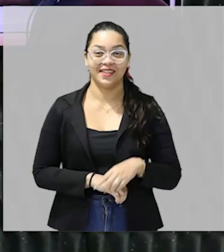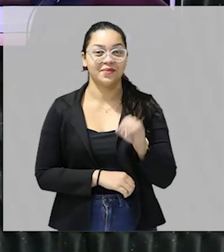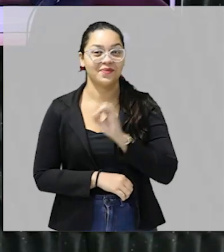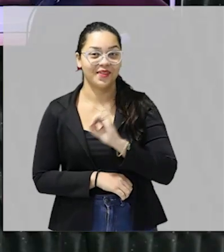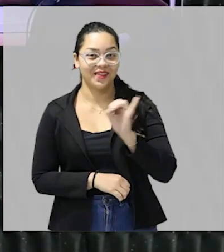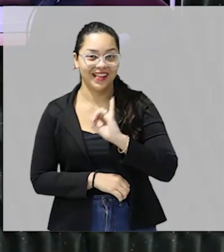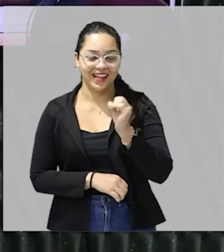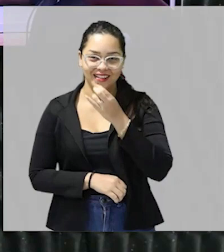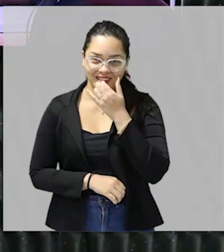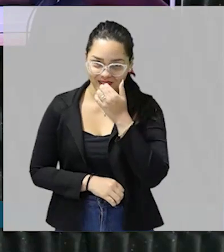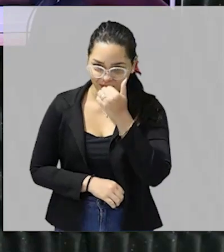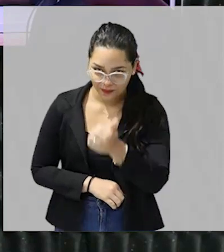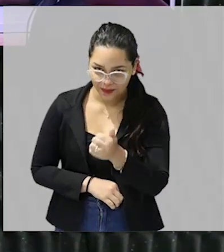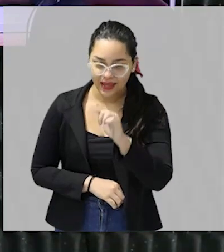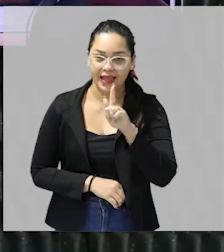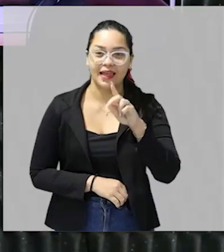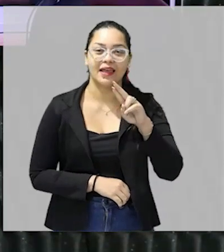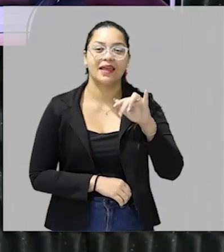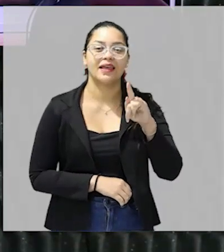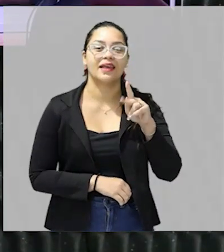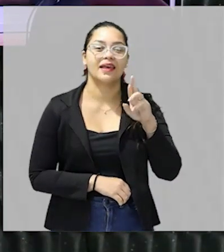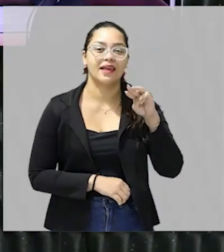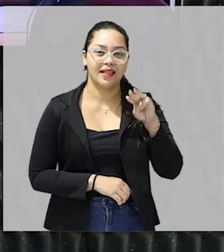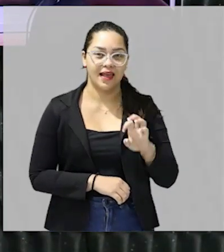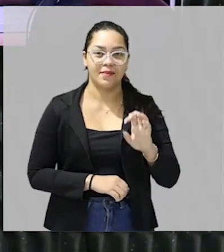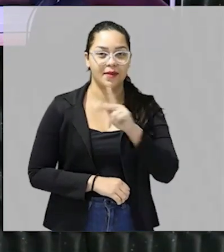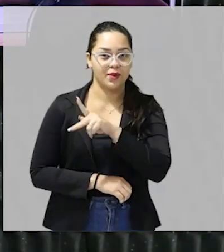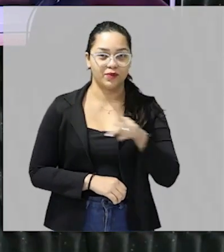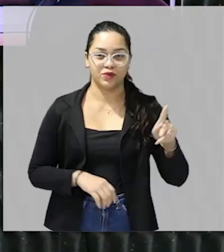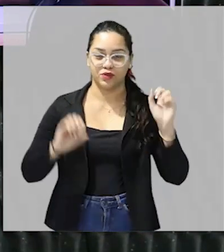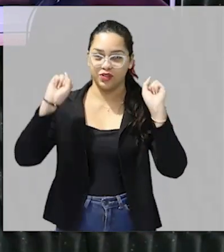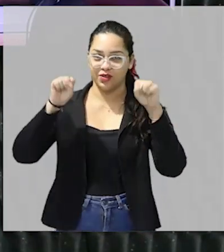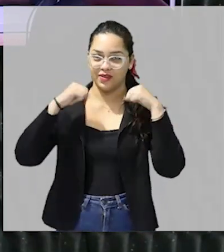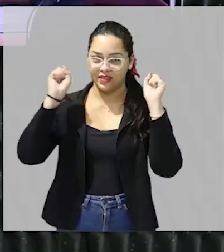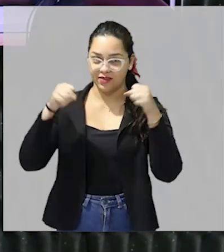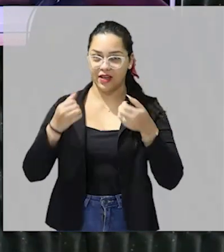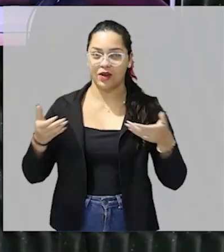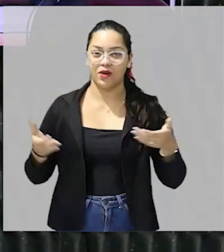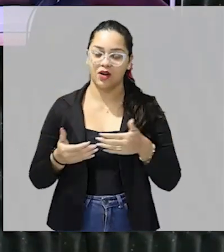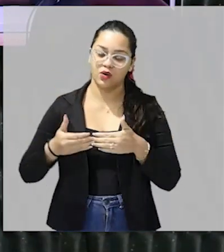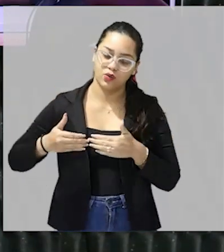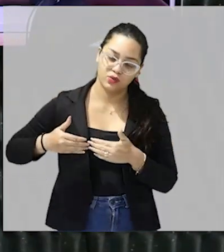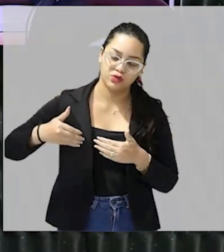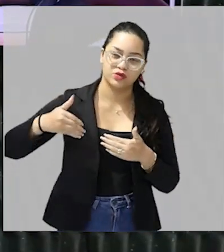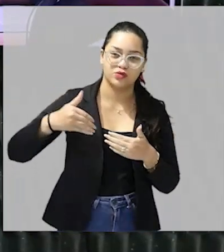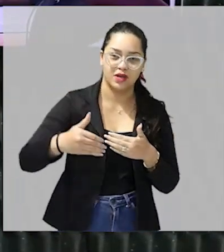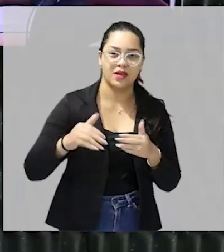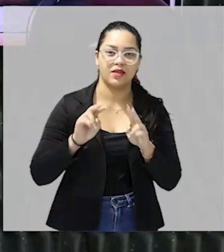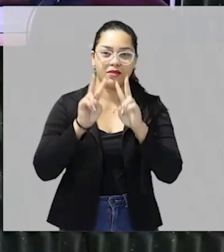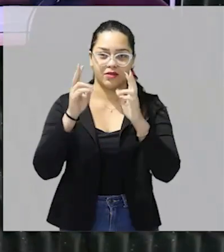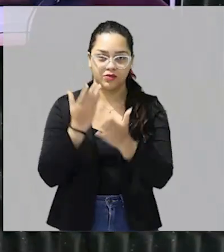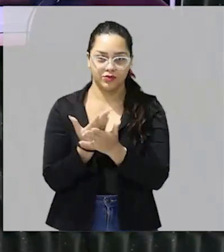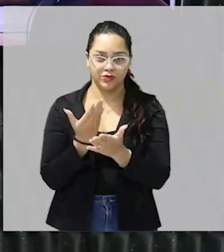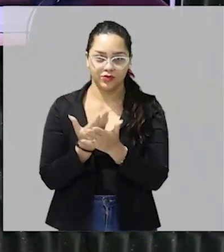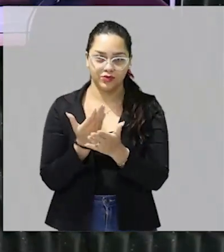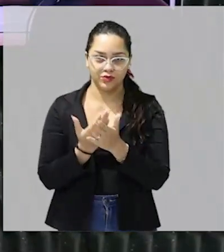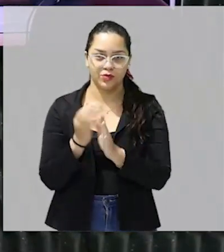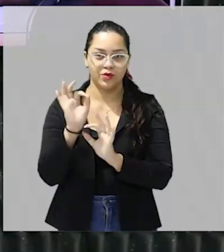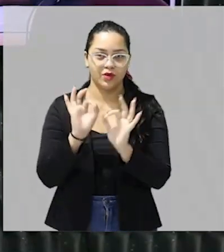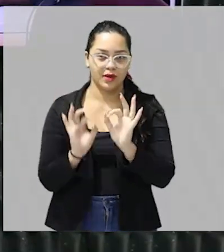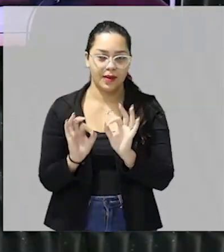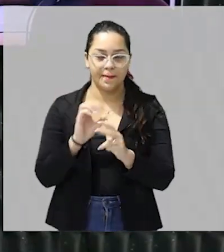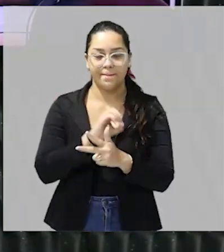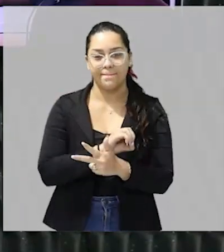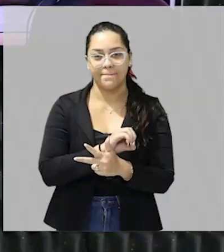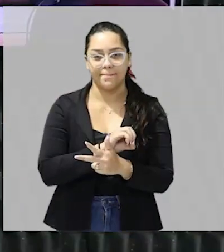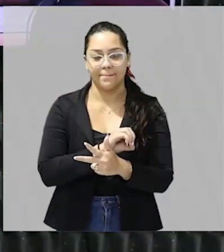Olá, galerinha, tudo bem com vocês? Guilherme Campos aqui, professor de Educação Física. Vamos dar continuidade aos nossos estudos aqui do preparatório